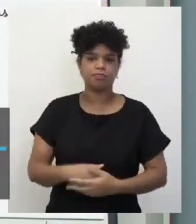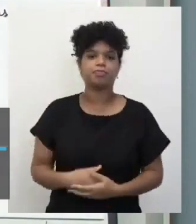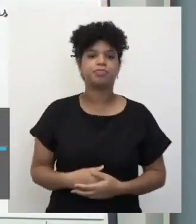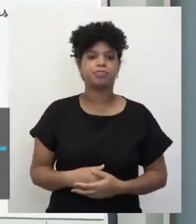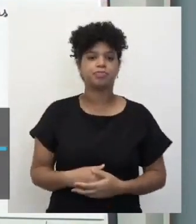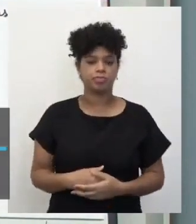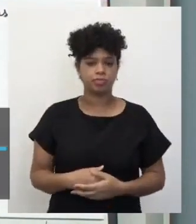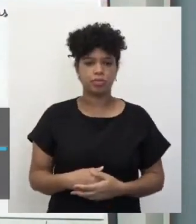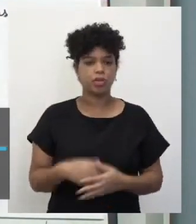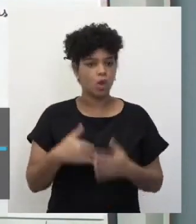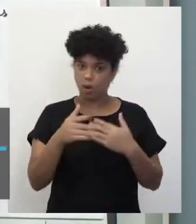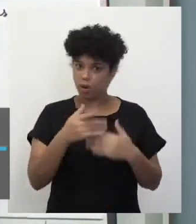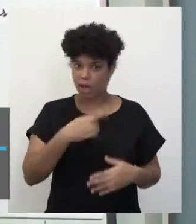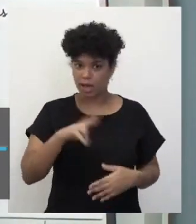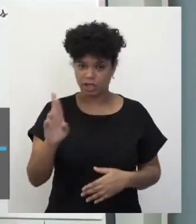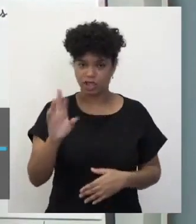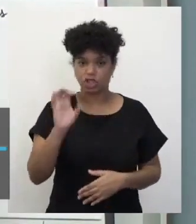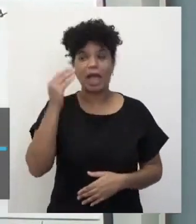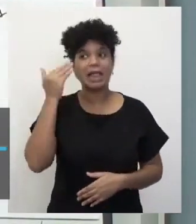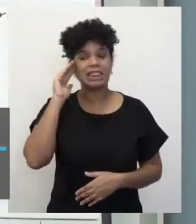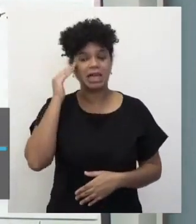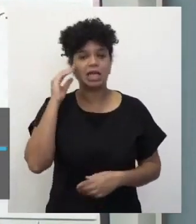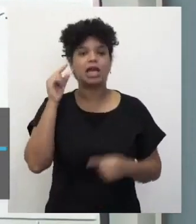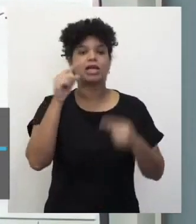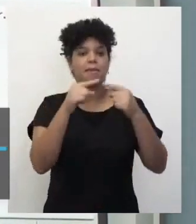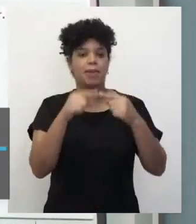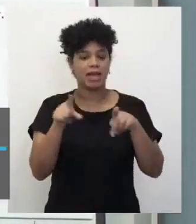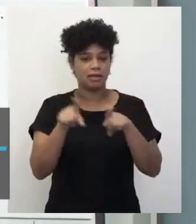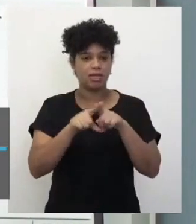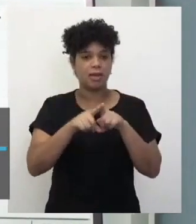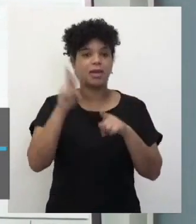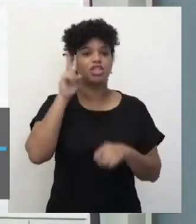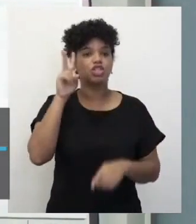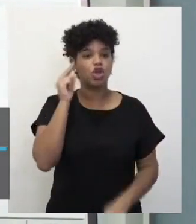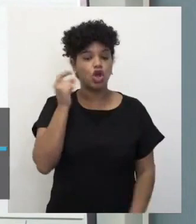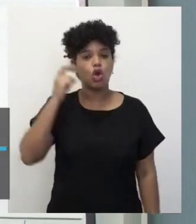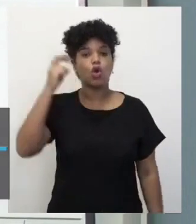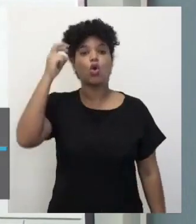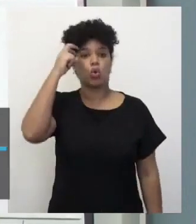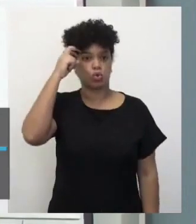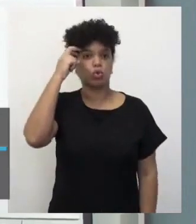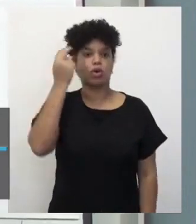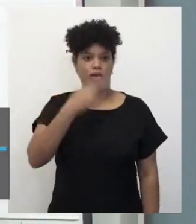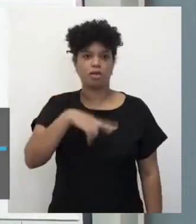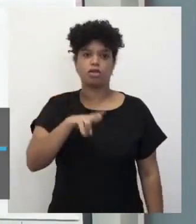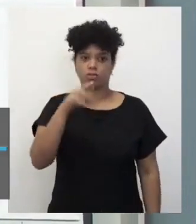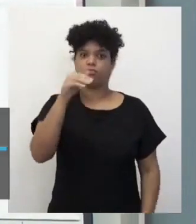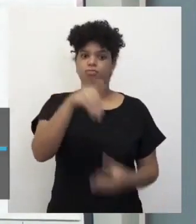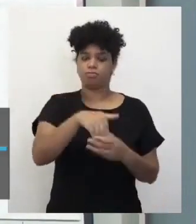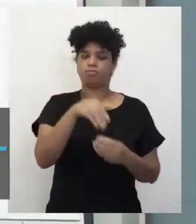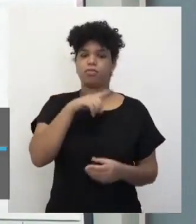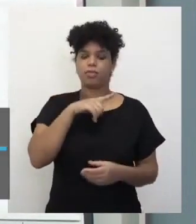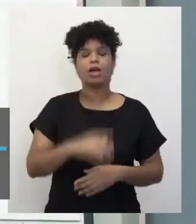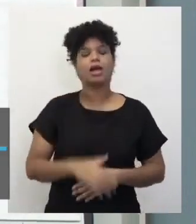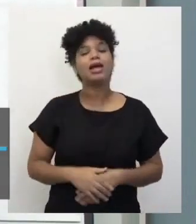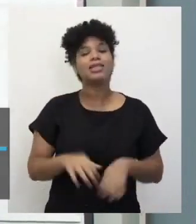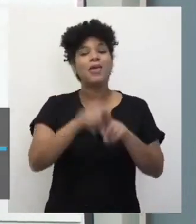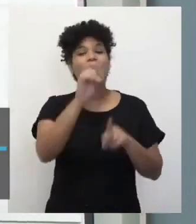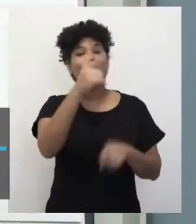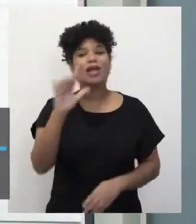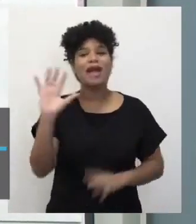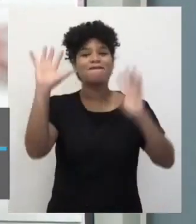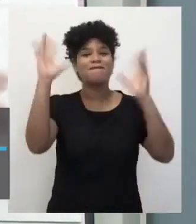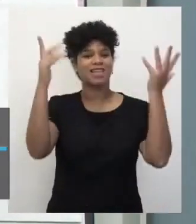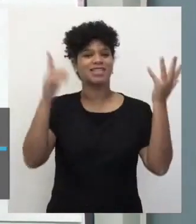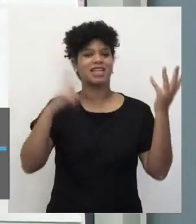importando aí a religião, tá, gente? Só pra gente entender que esses rituais também fazem parte, tá? Certo. Festas, né, as festas populares, que estão aí até